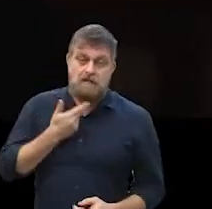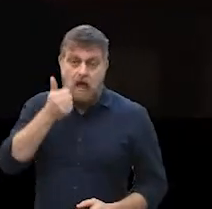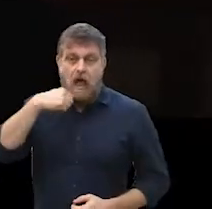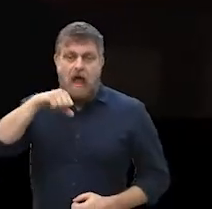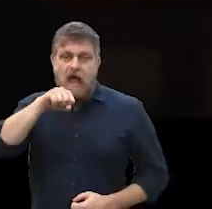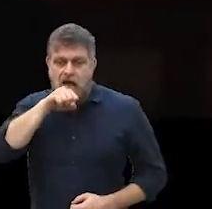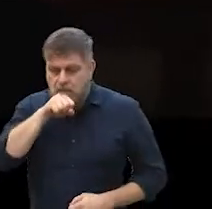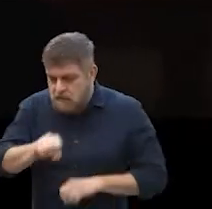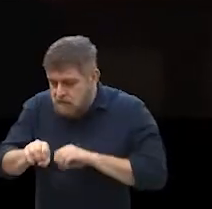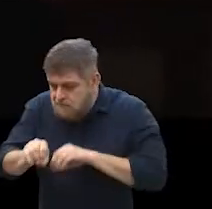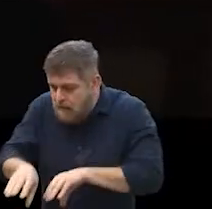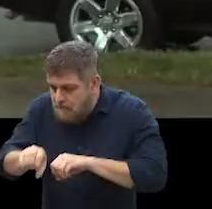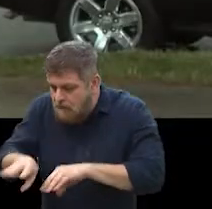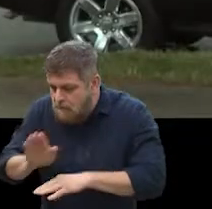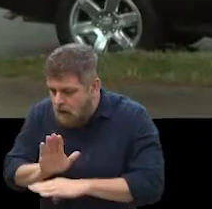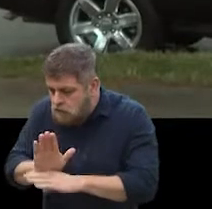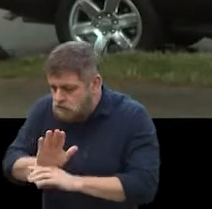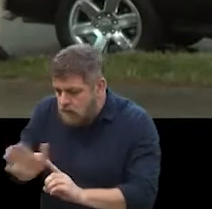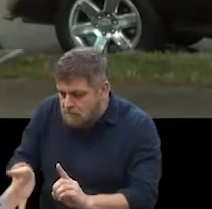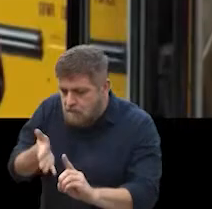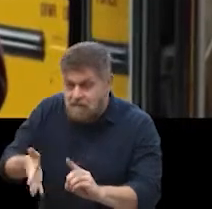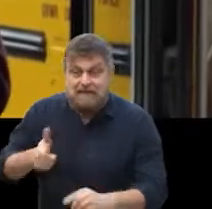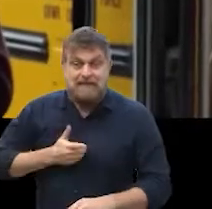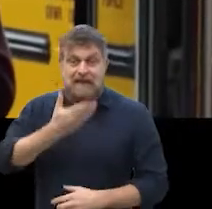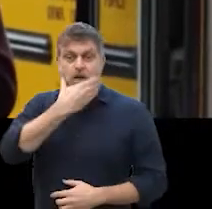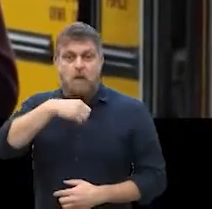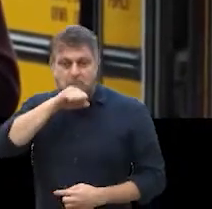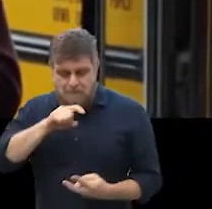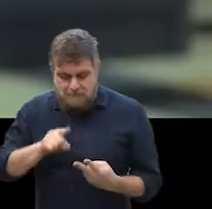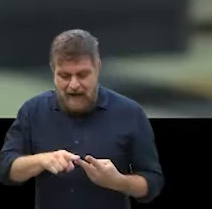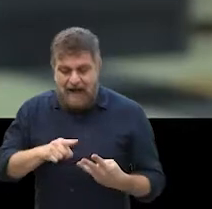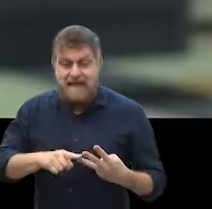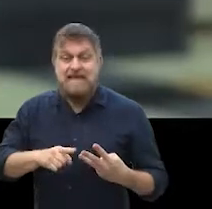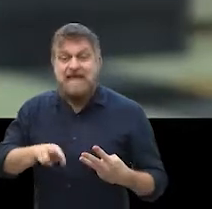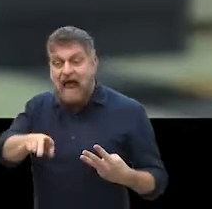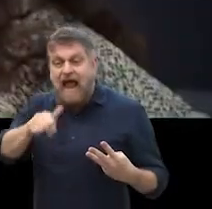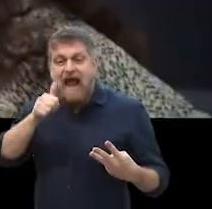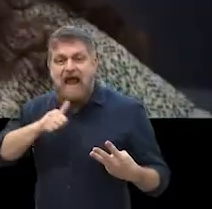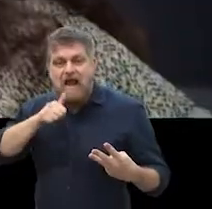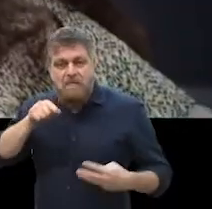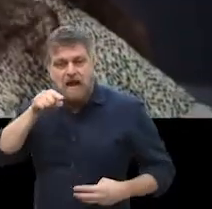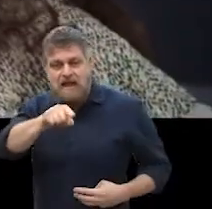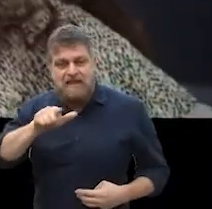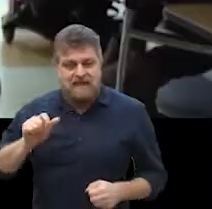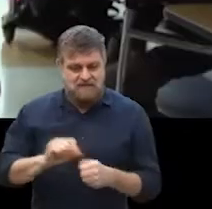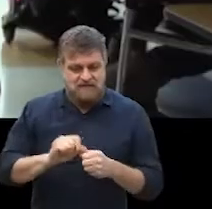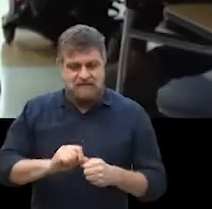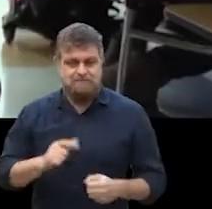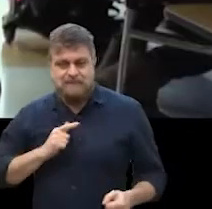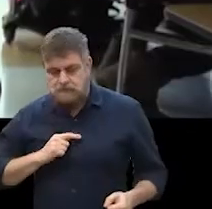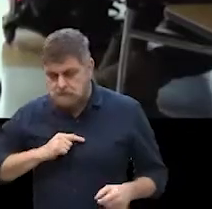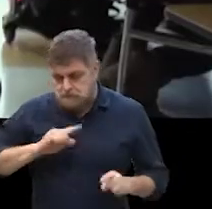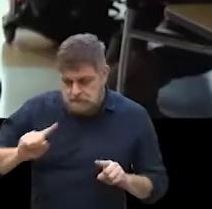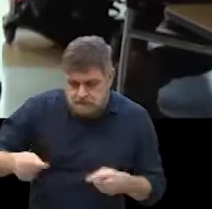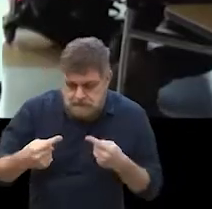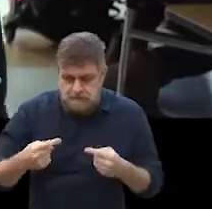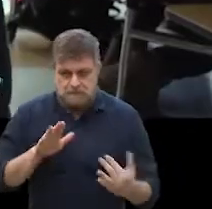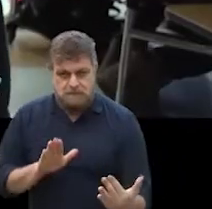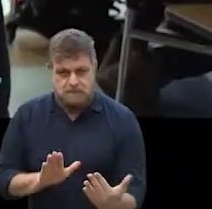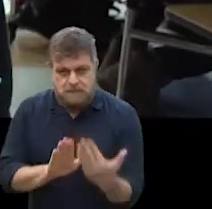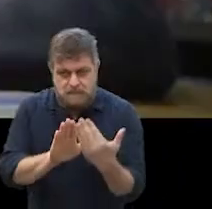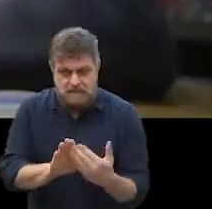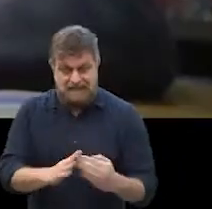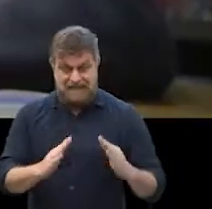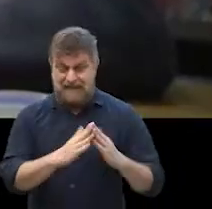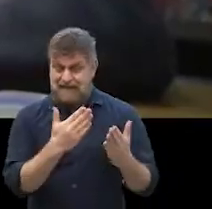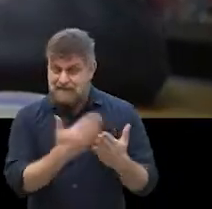mãe, superprotetora Isabel, do pai Nate e da irmã Via, ele tenta levar com leveza os desafios de um cenário que